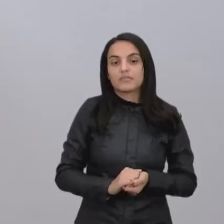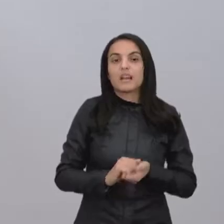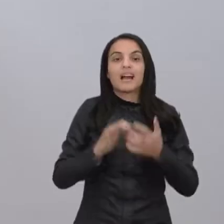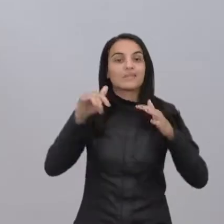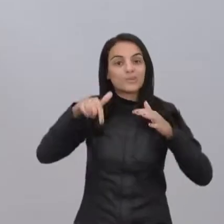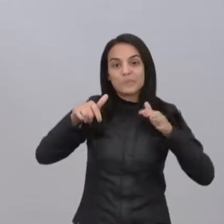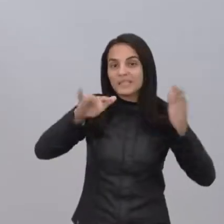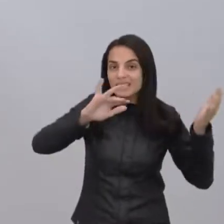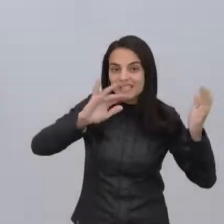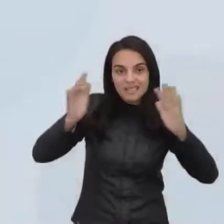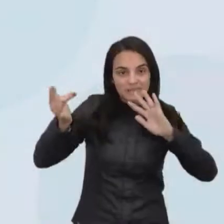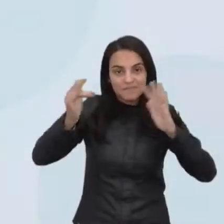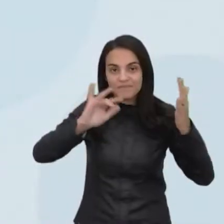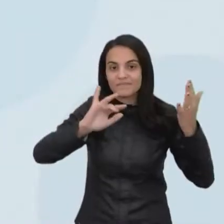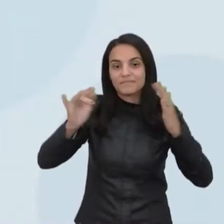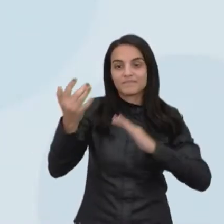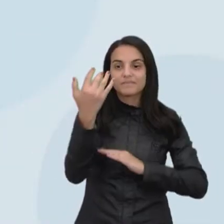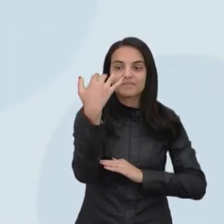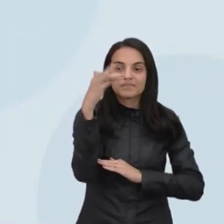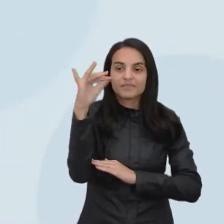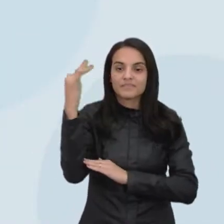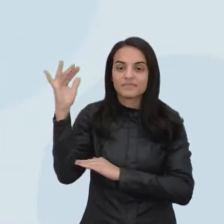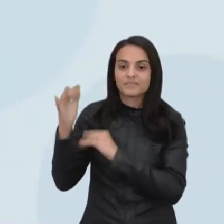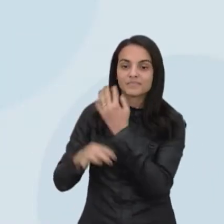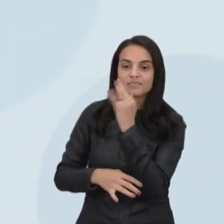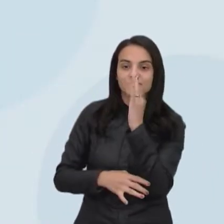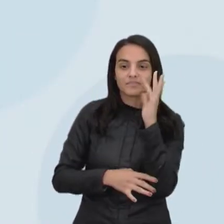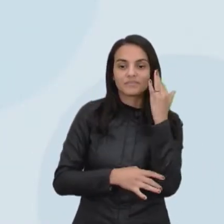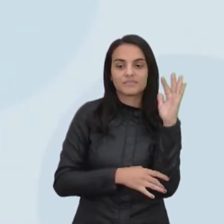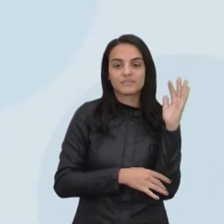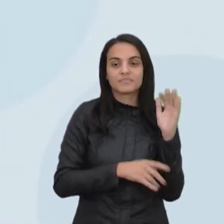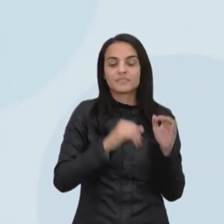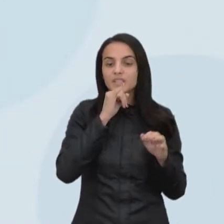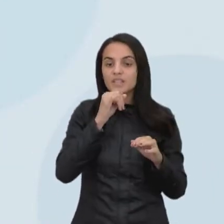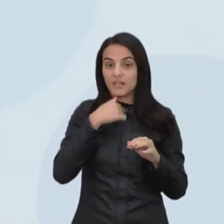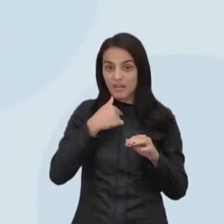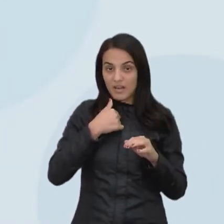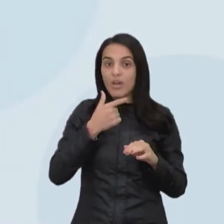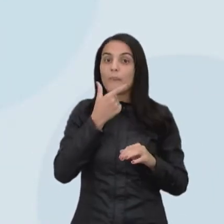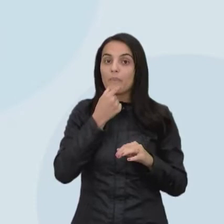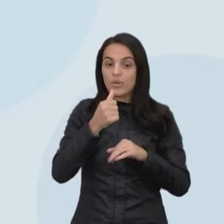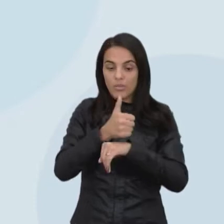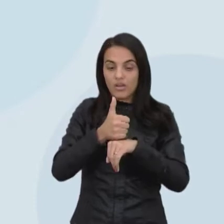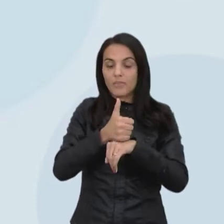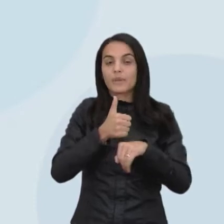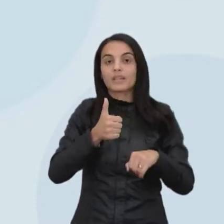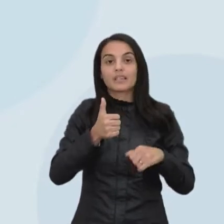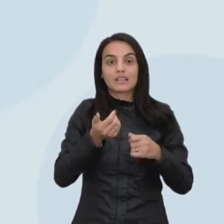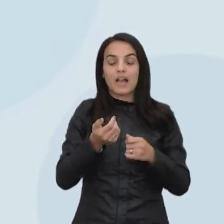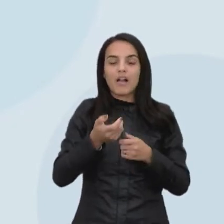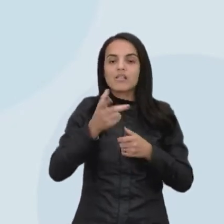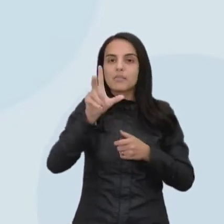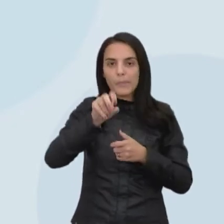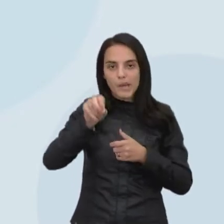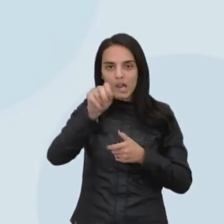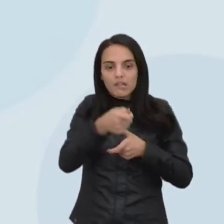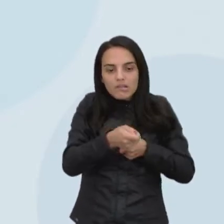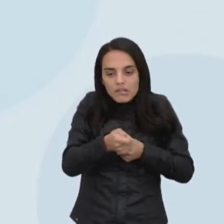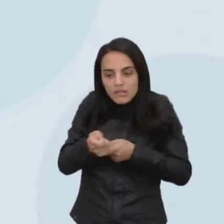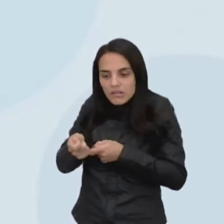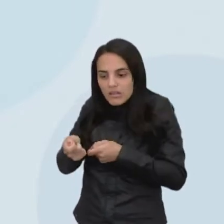ambiental. Então, por exemplo, né, eu tenho o trabalhador que está aplicando o produto, mas ele está muitas